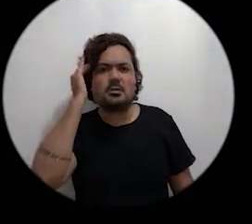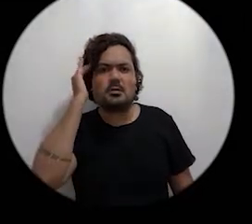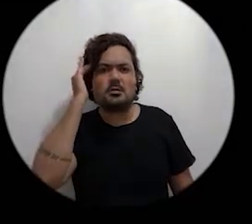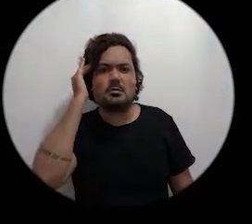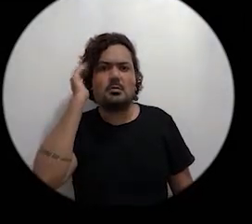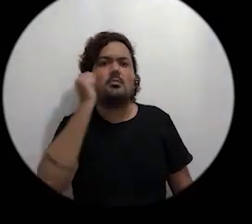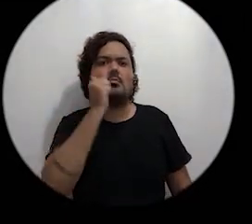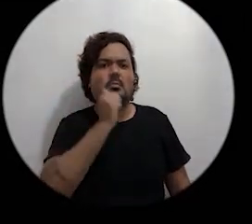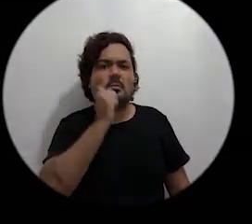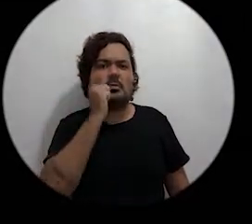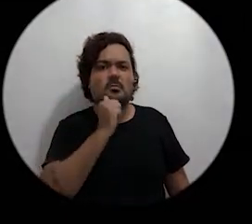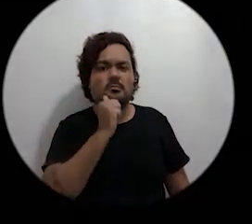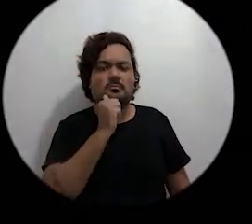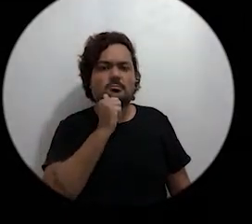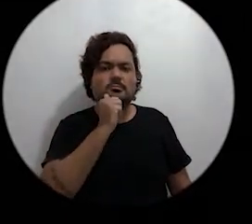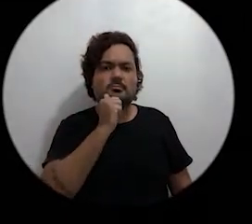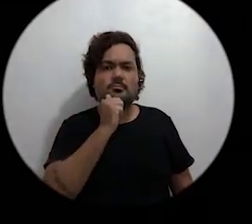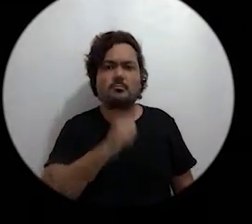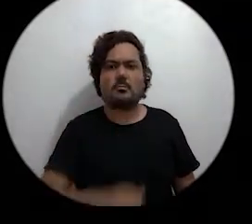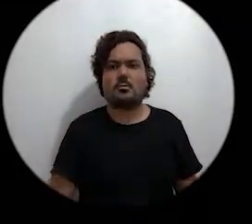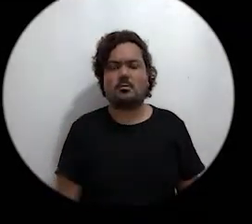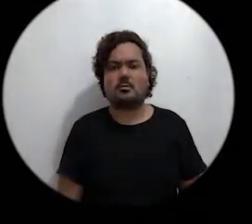Pensa numa mulher.